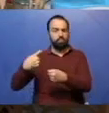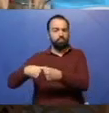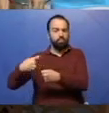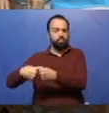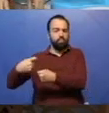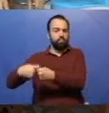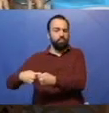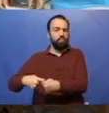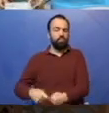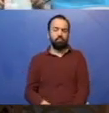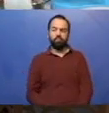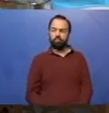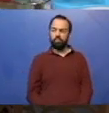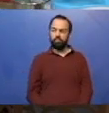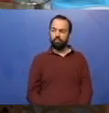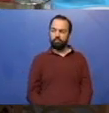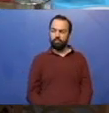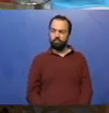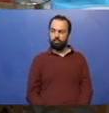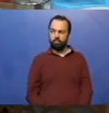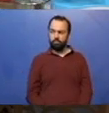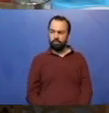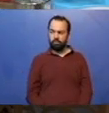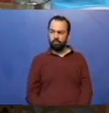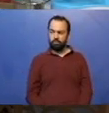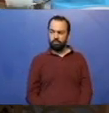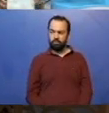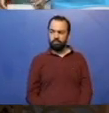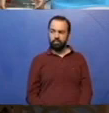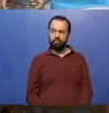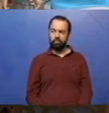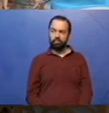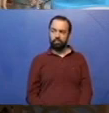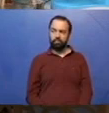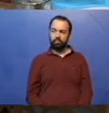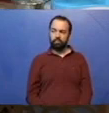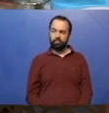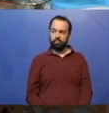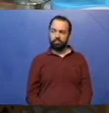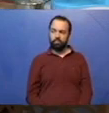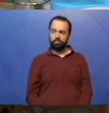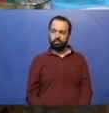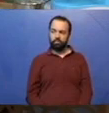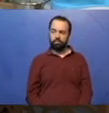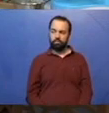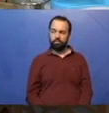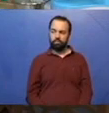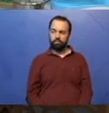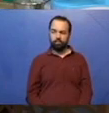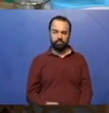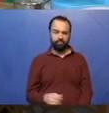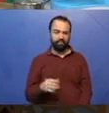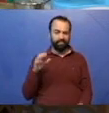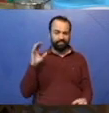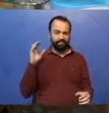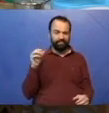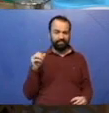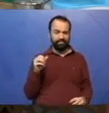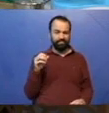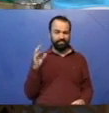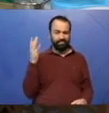Isso mesmo, o estado sólido. Muito bem, crianças, vocês estão de